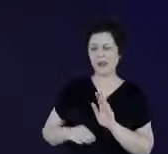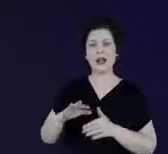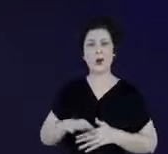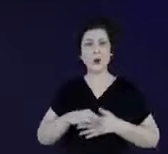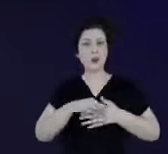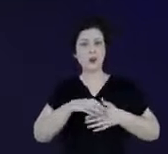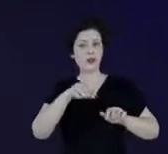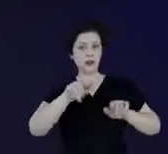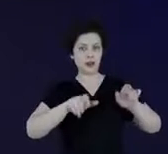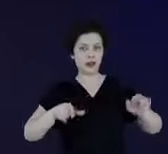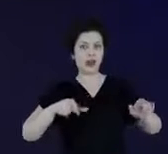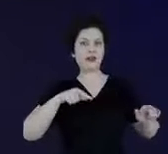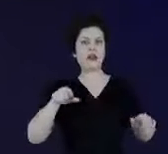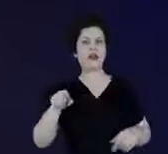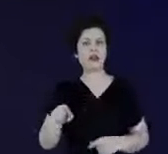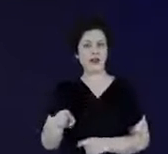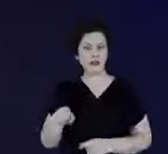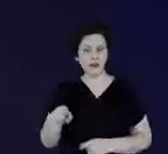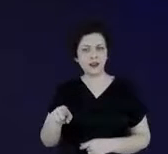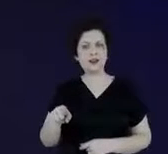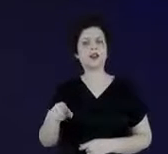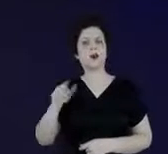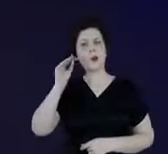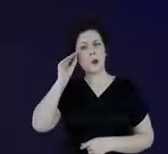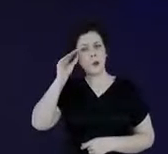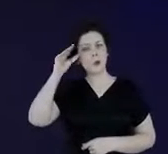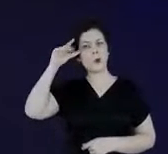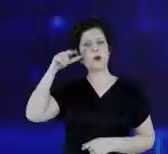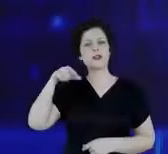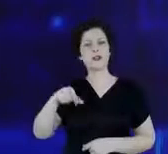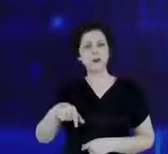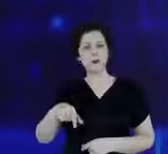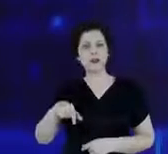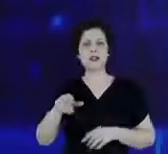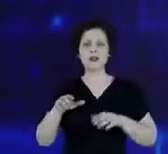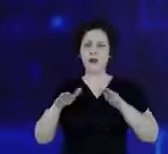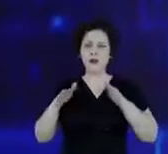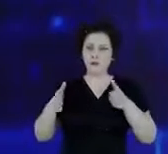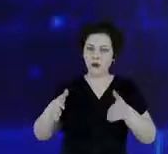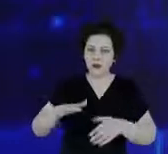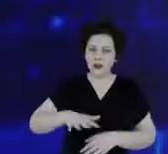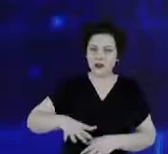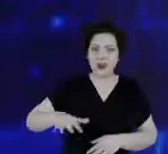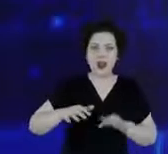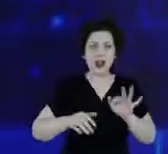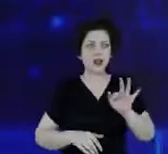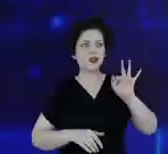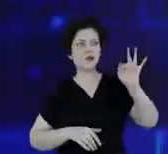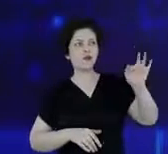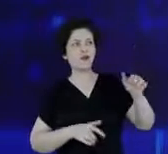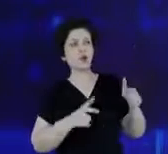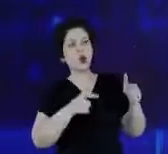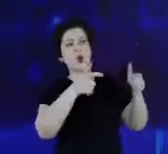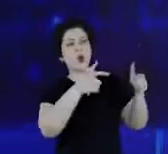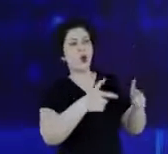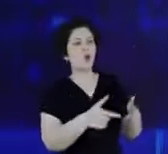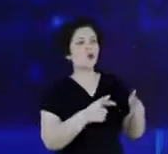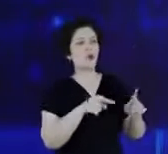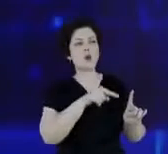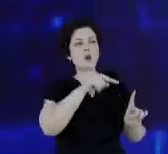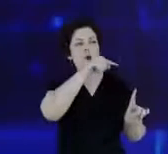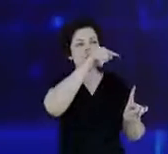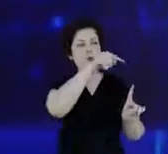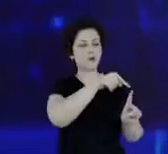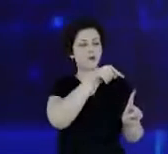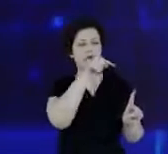Com certeza é São pessoas bastante focadas numa visão de futuro onde queremos chegar ao mesmo